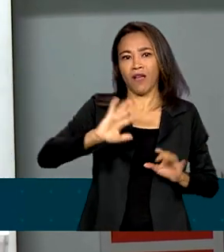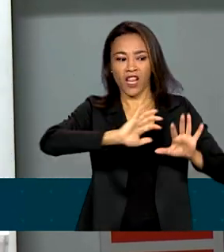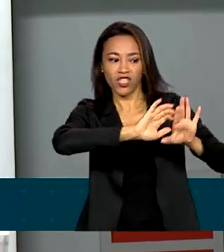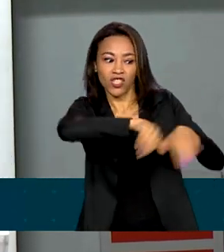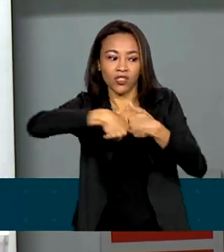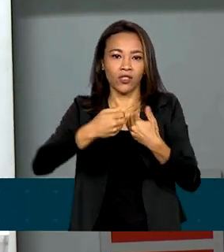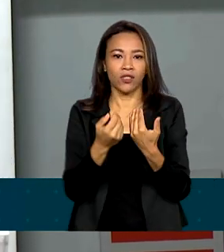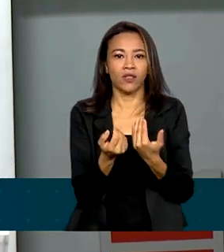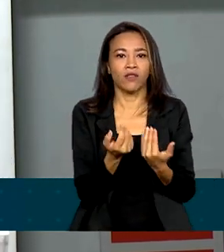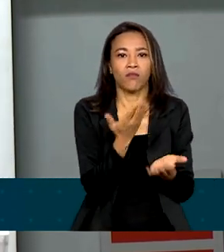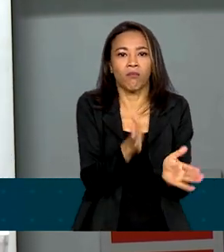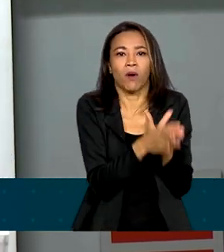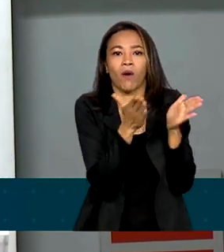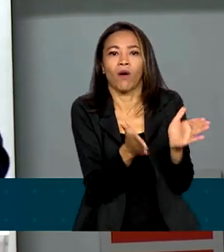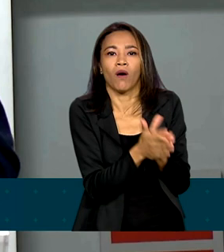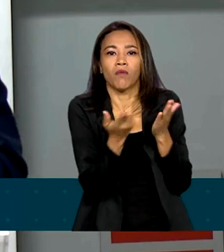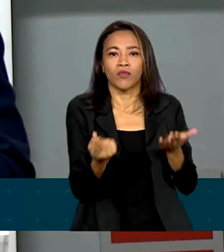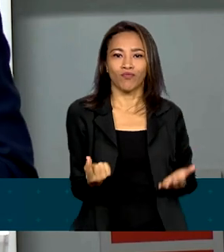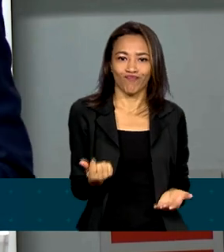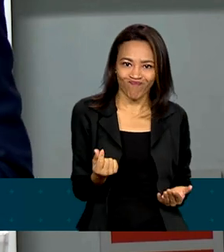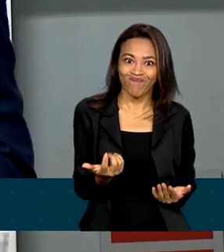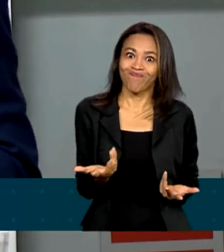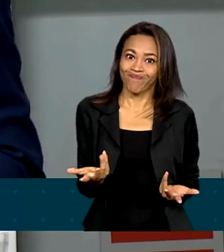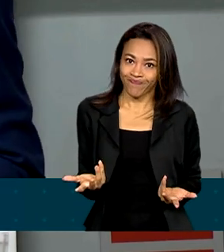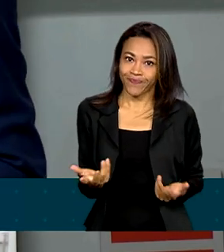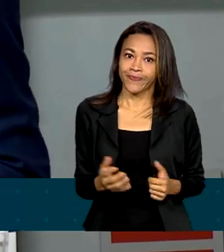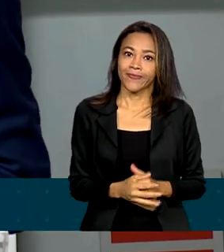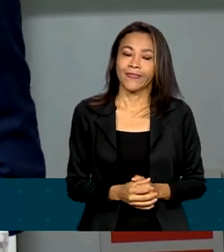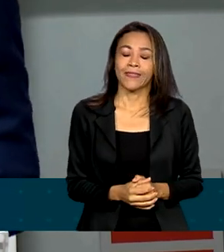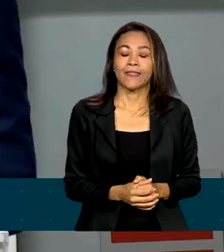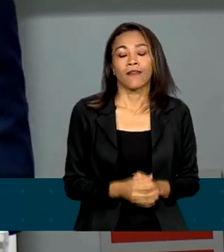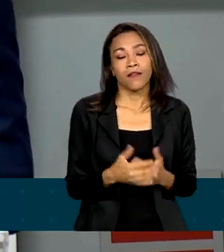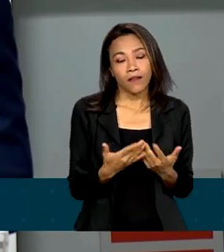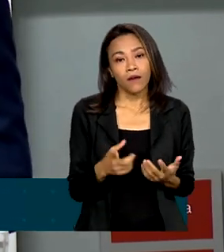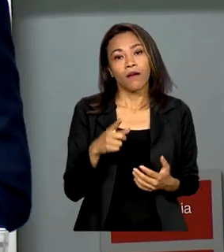põe para o rico, tira do pobre, põe para o rico. Então, esse é o nosso desafio.